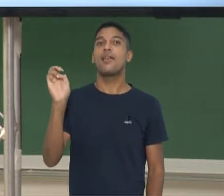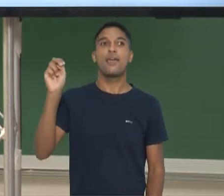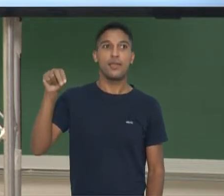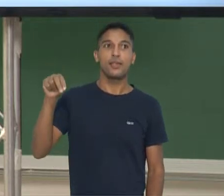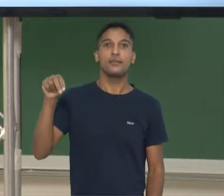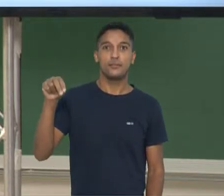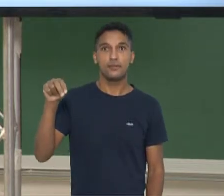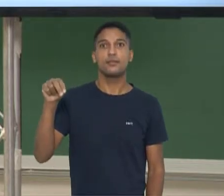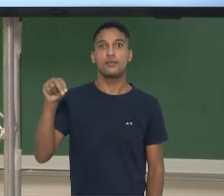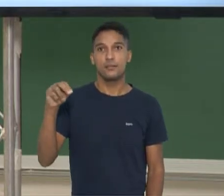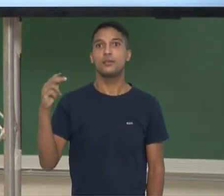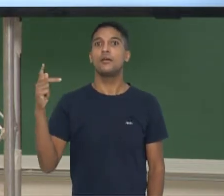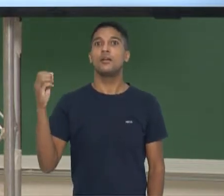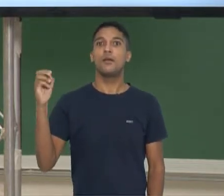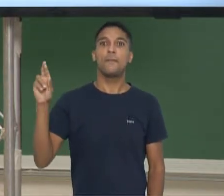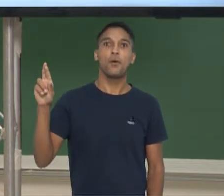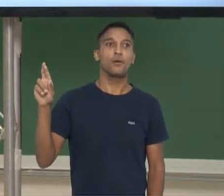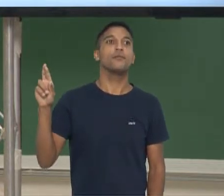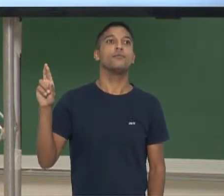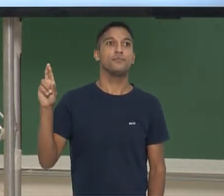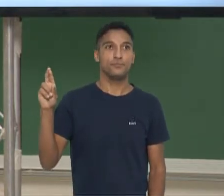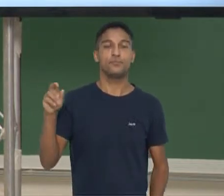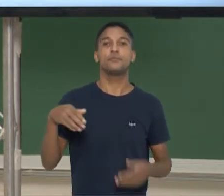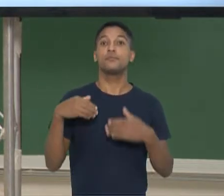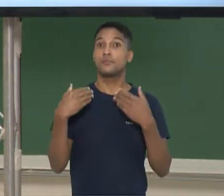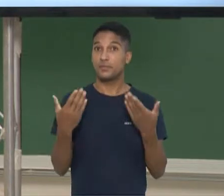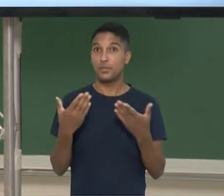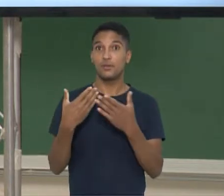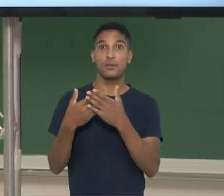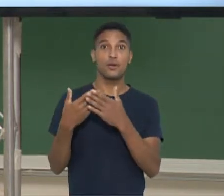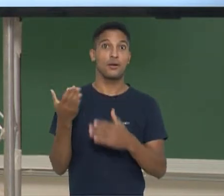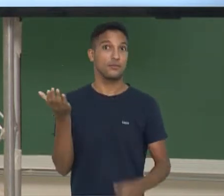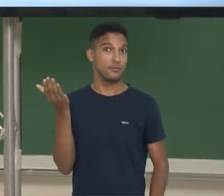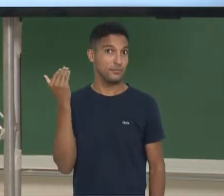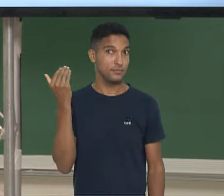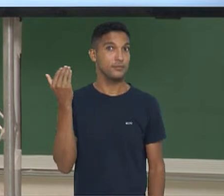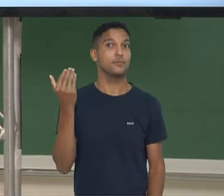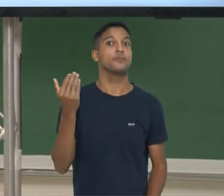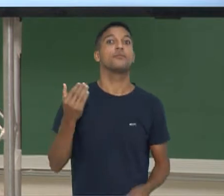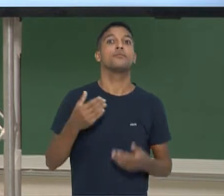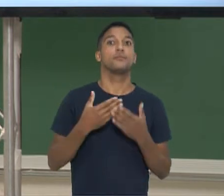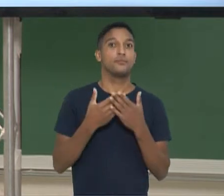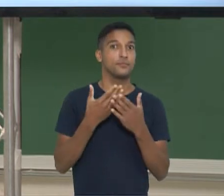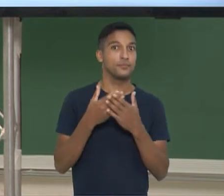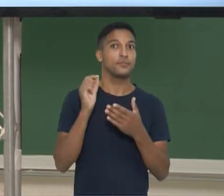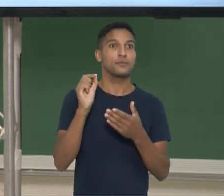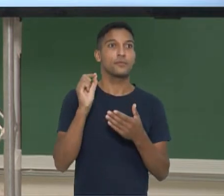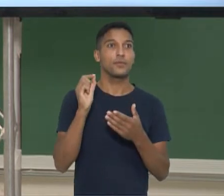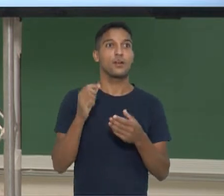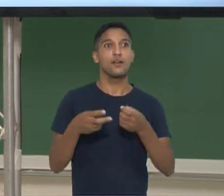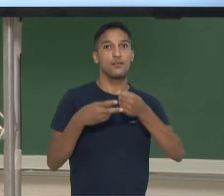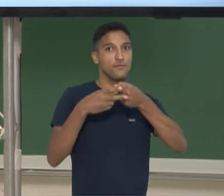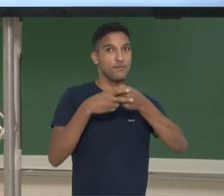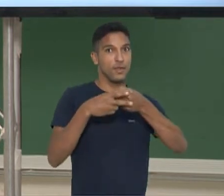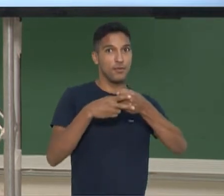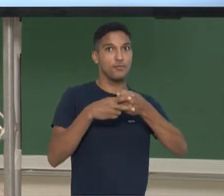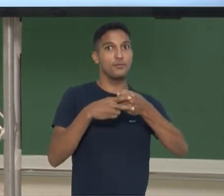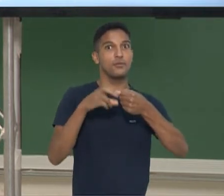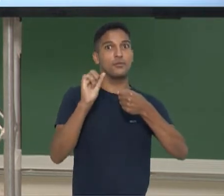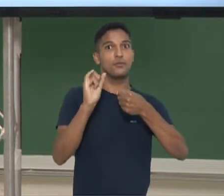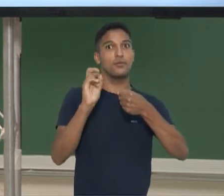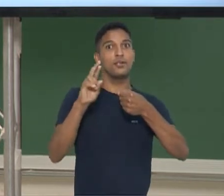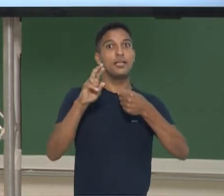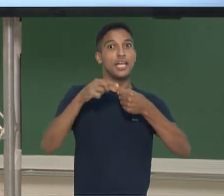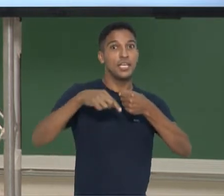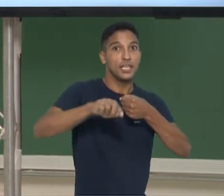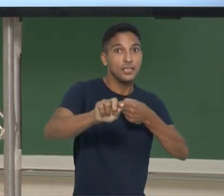ou masculino. Outra coisa que vimos em la classe passada foi los verbos ir e